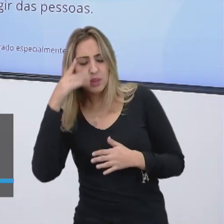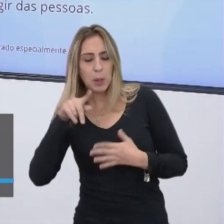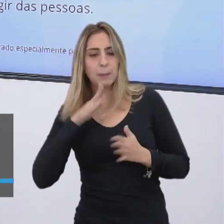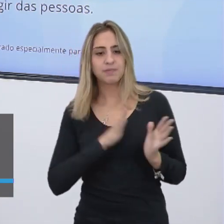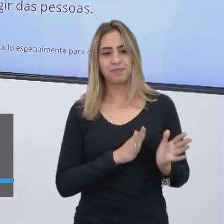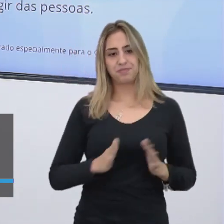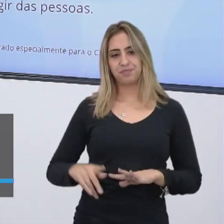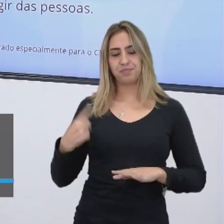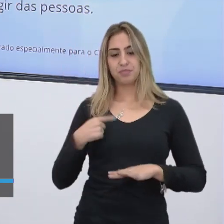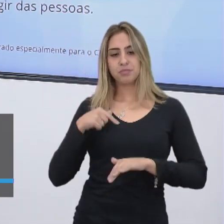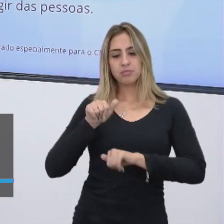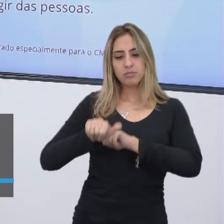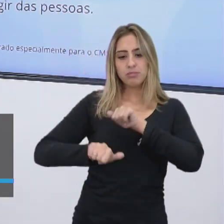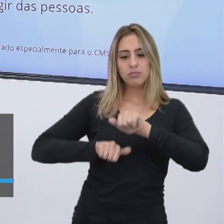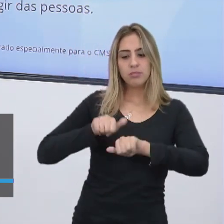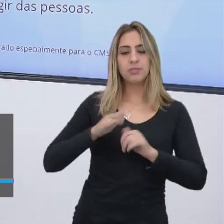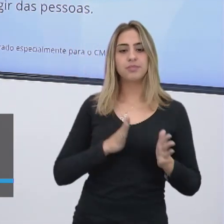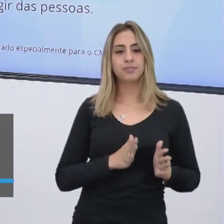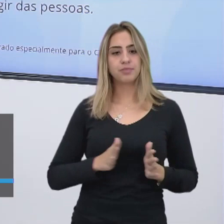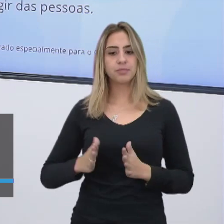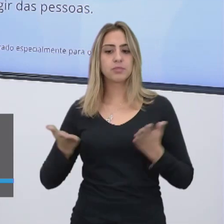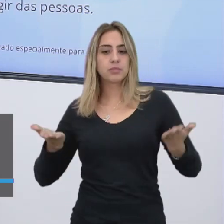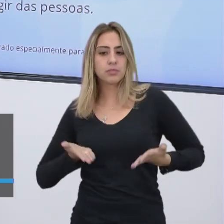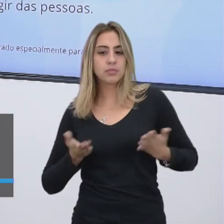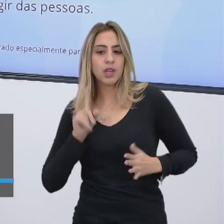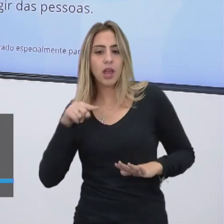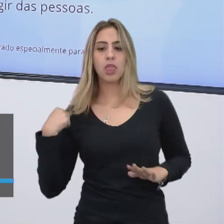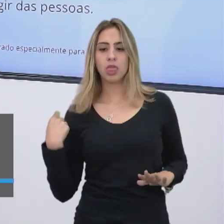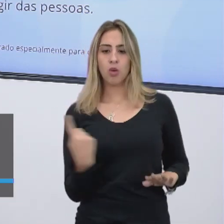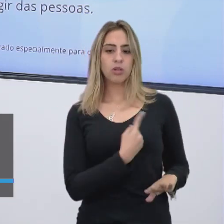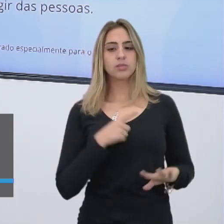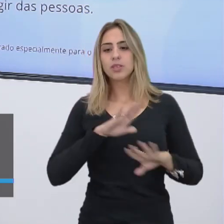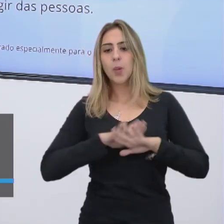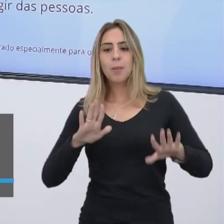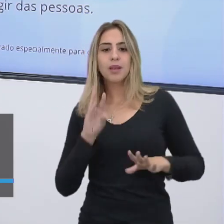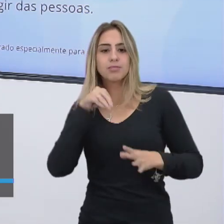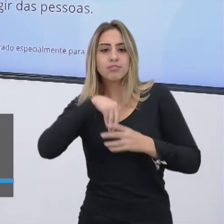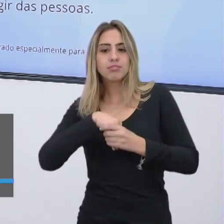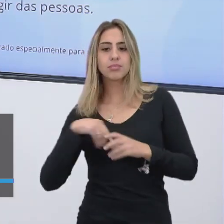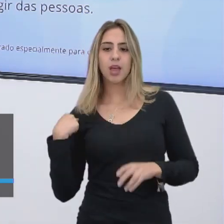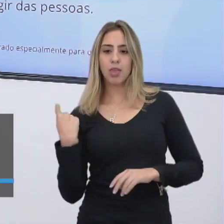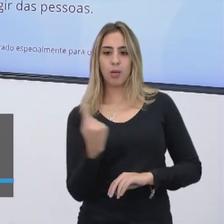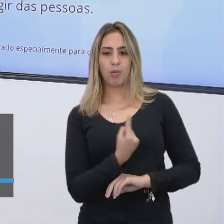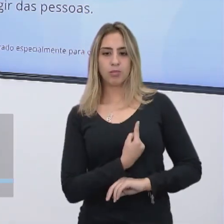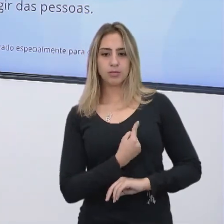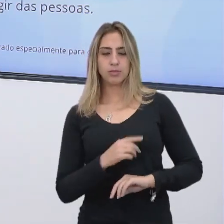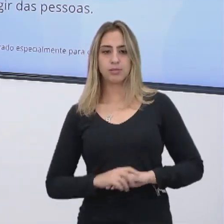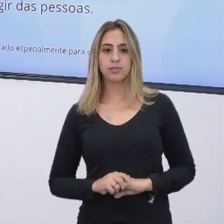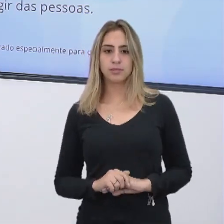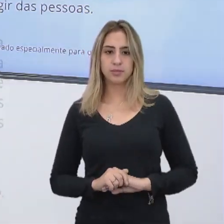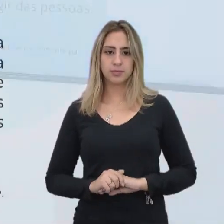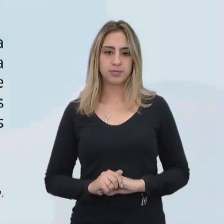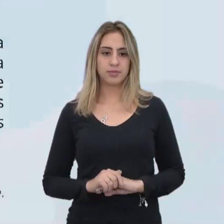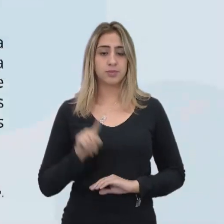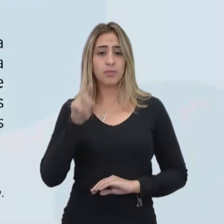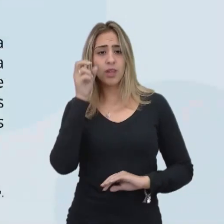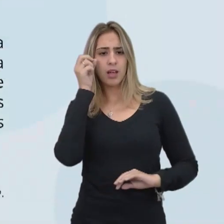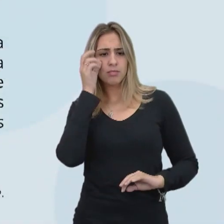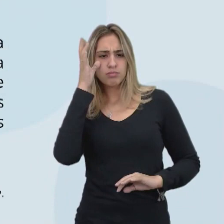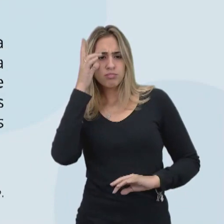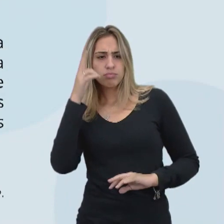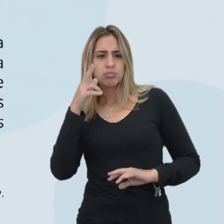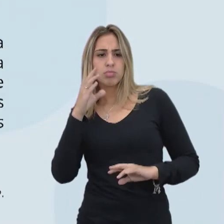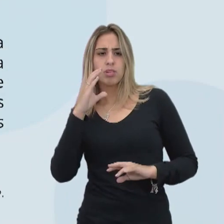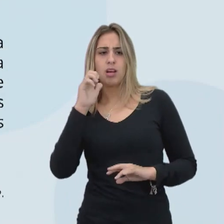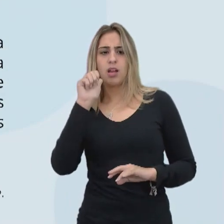eles passam a se tornar processos que agora são nossos e não mais externos a nós. Essa aculturação,